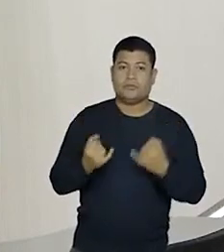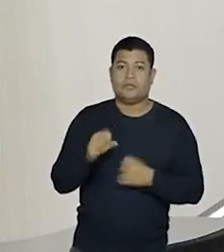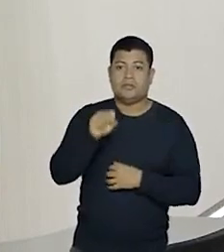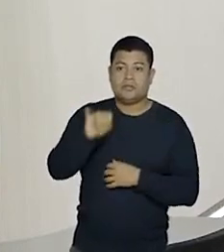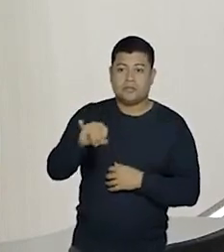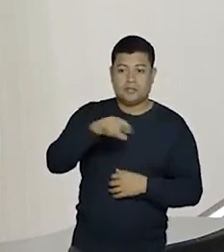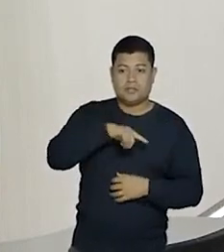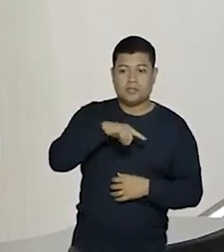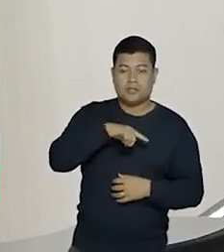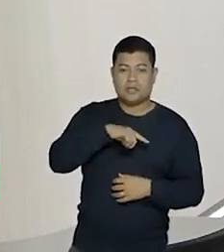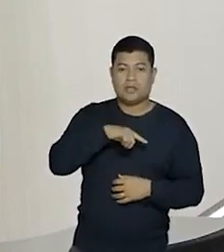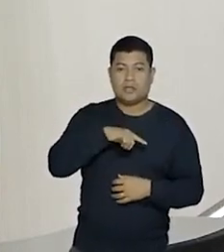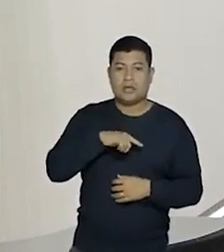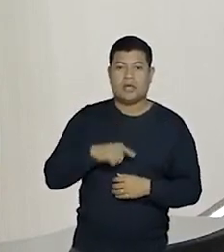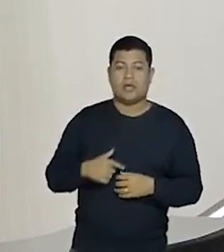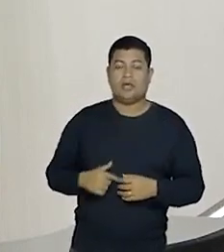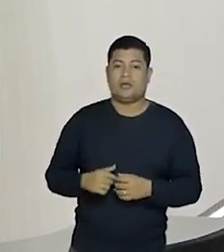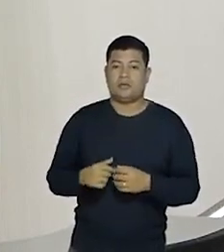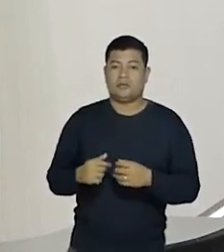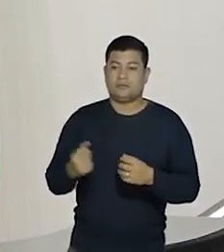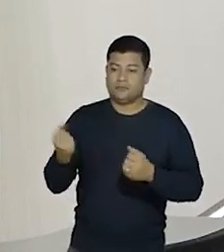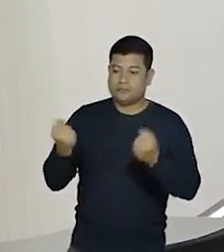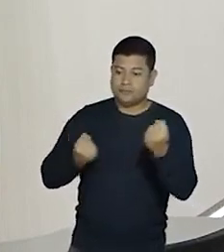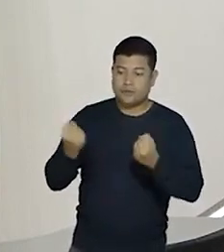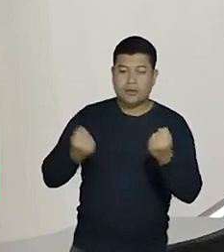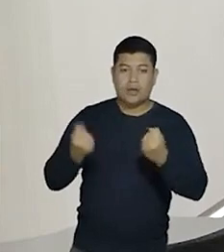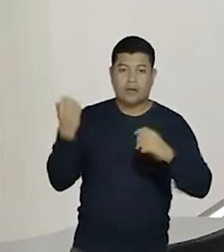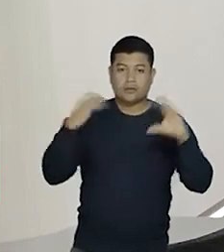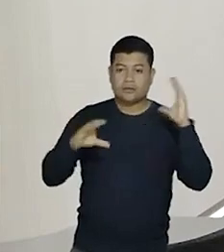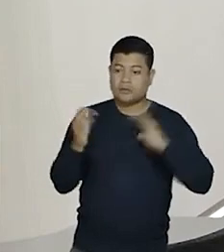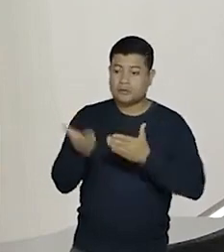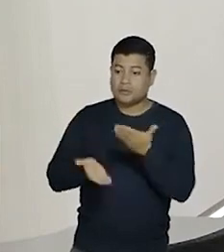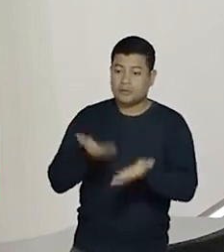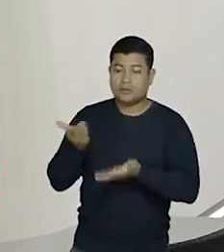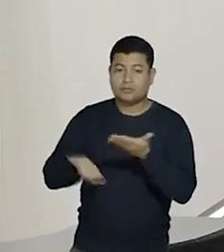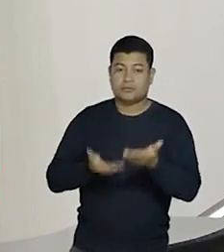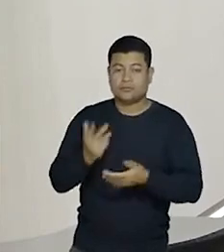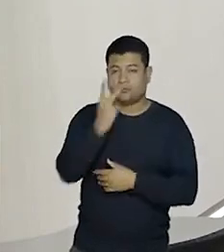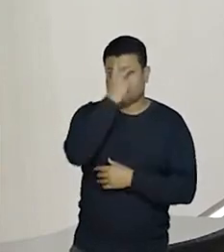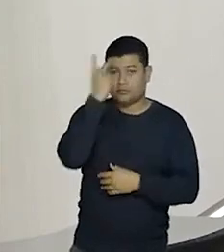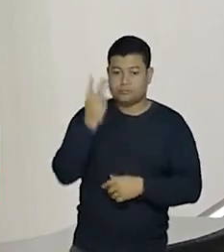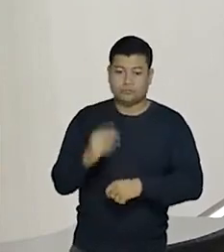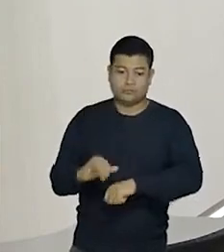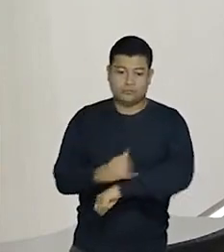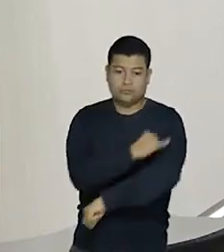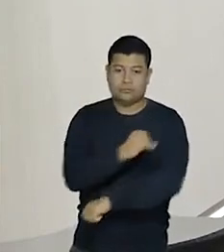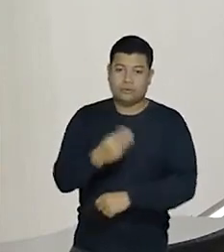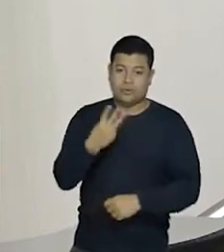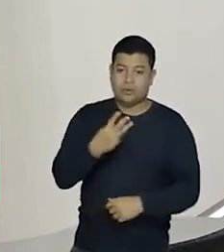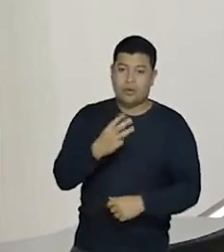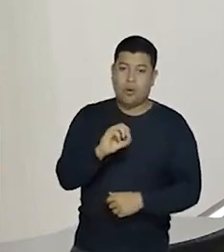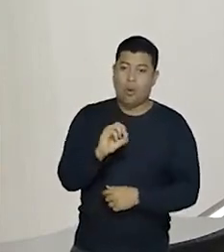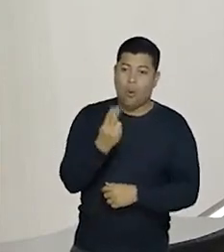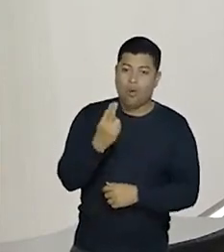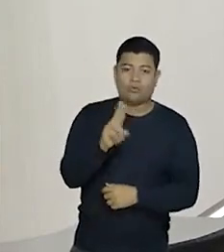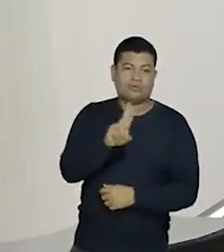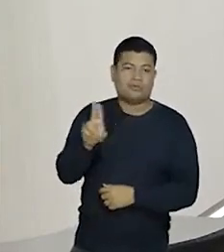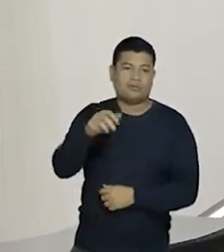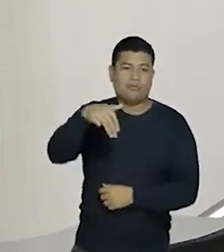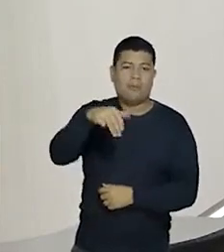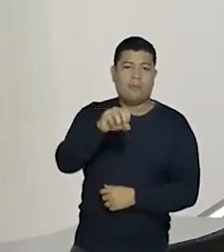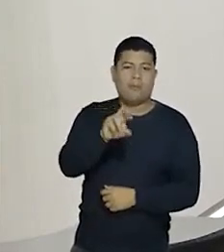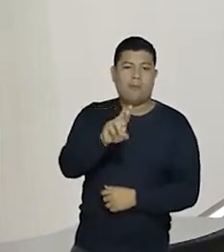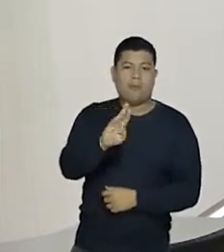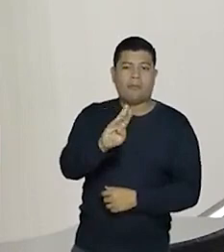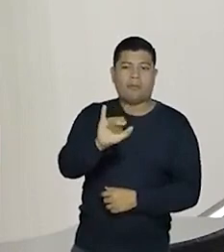disponibilidade de equipamentos para atendimento a pessoas com obesidade grau 3 ou mórbida na Rede Pública de Saúde